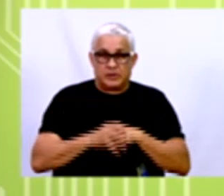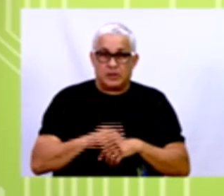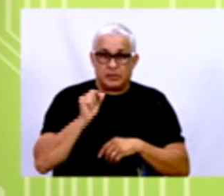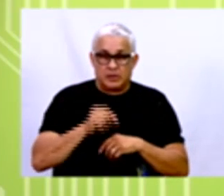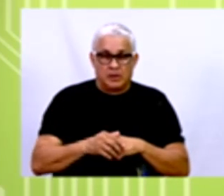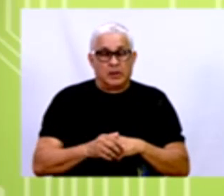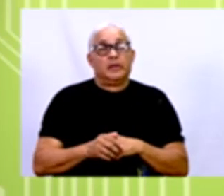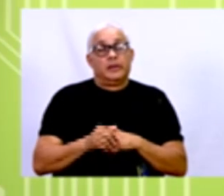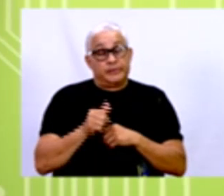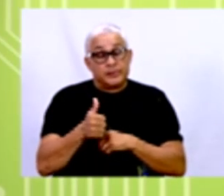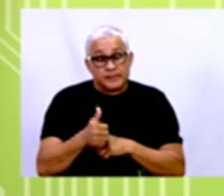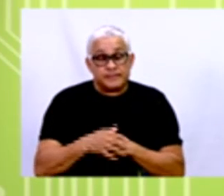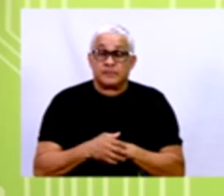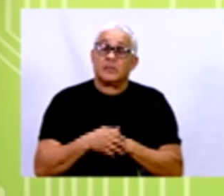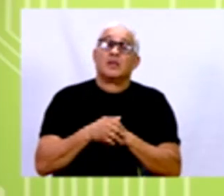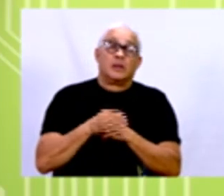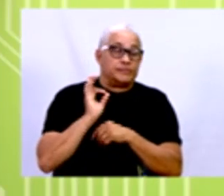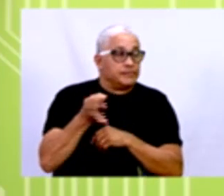faz, aham,